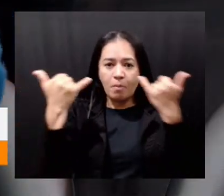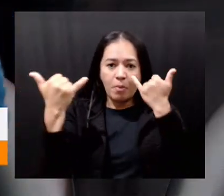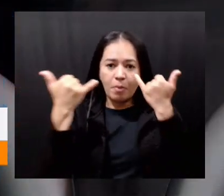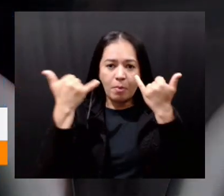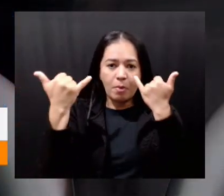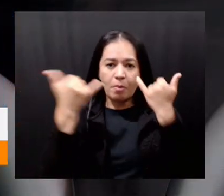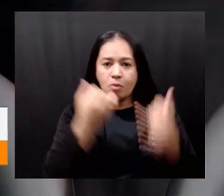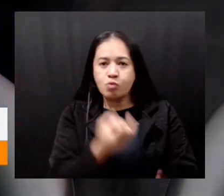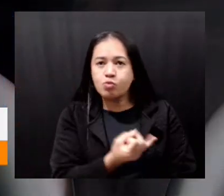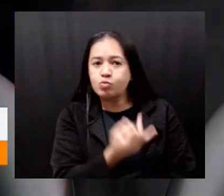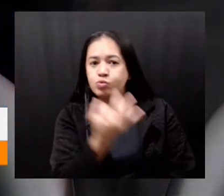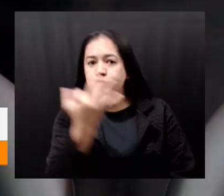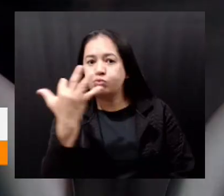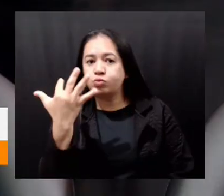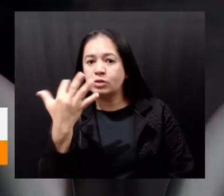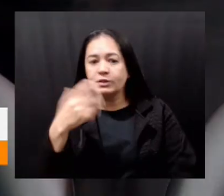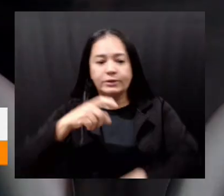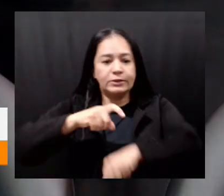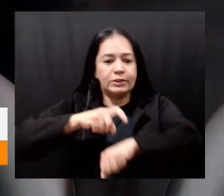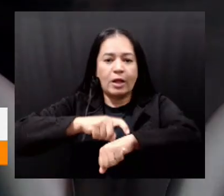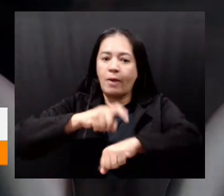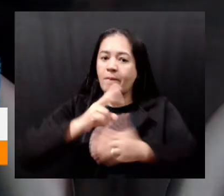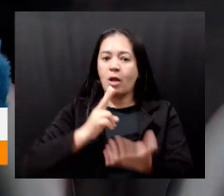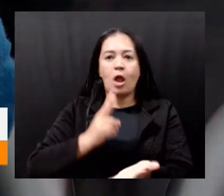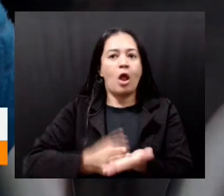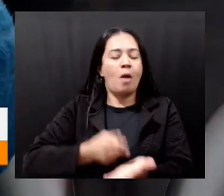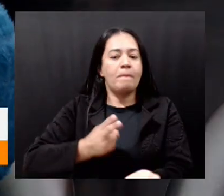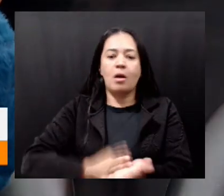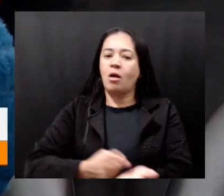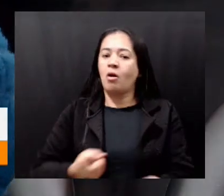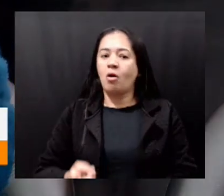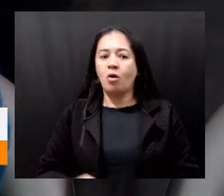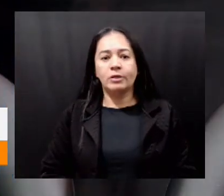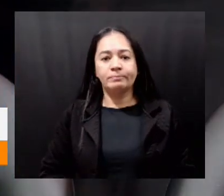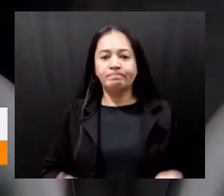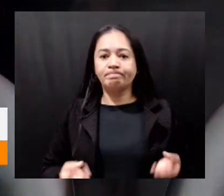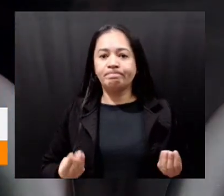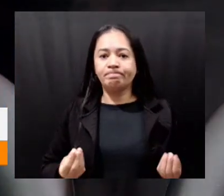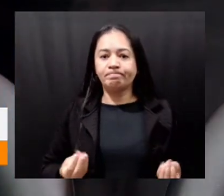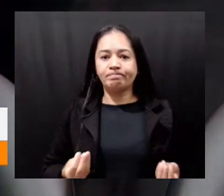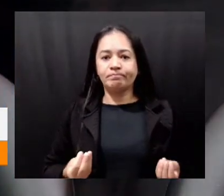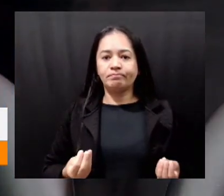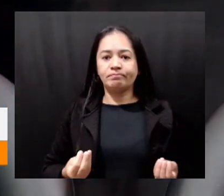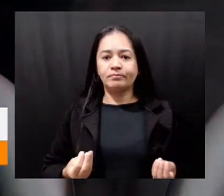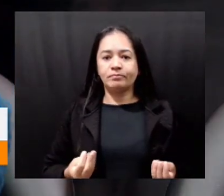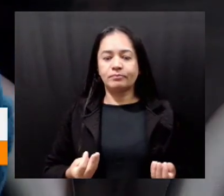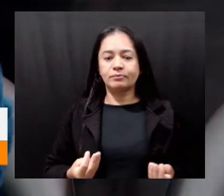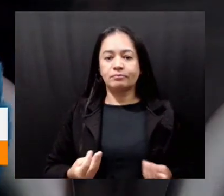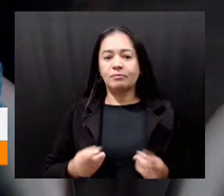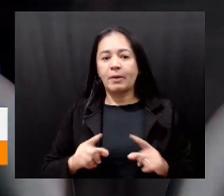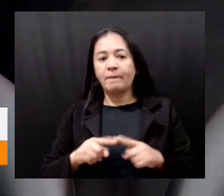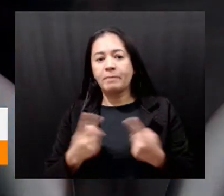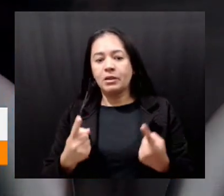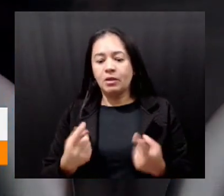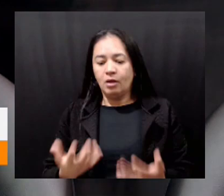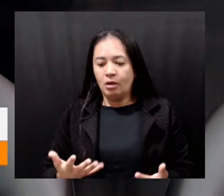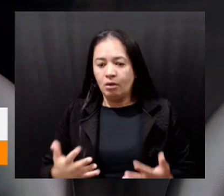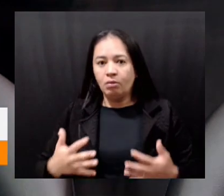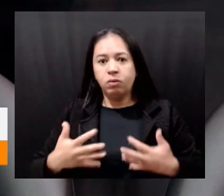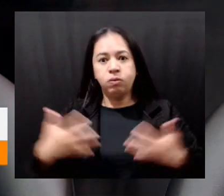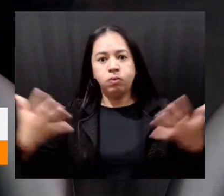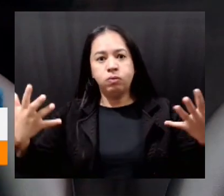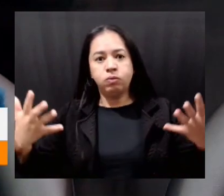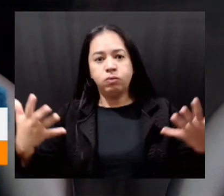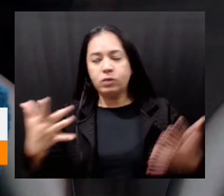ao mesmo tempo, quase, e que acaba assustando e que a pessoa